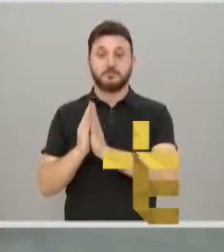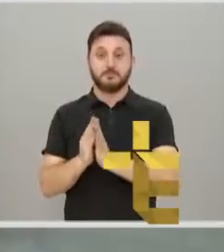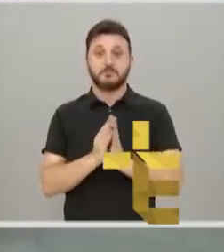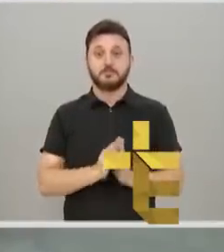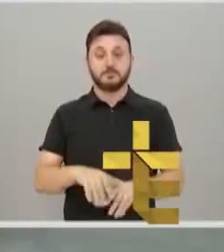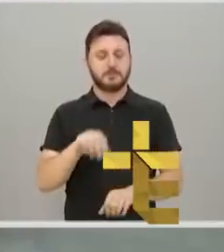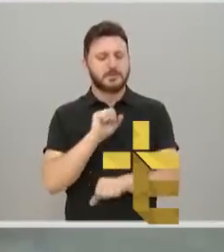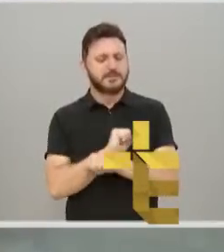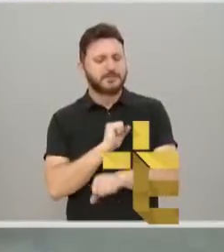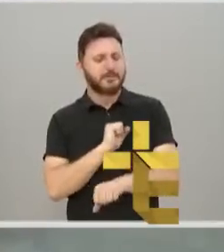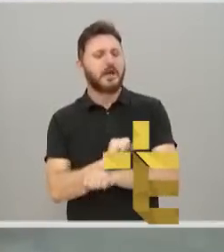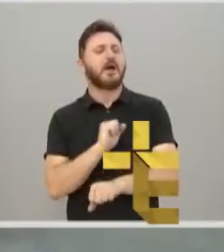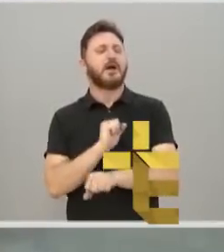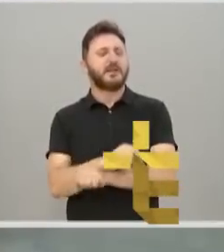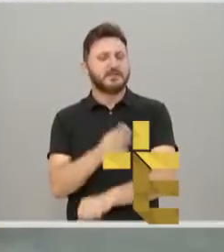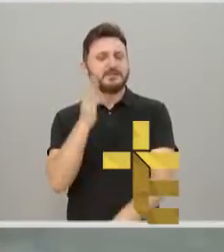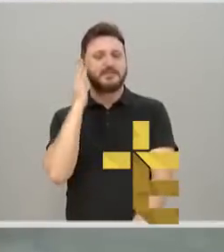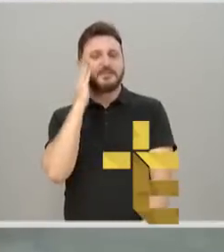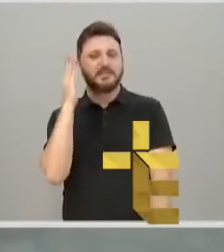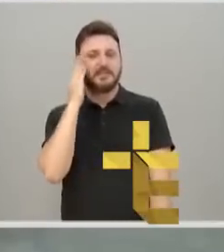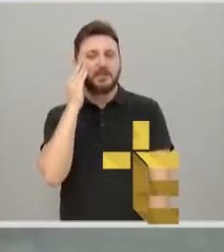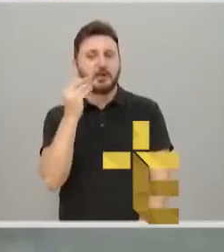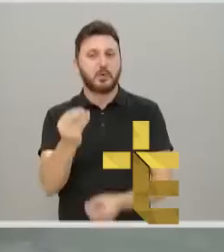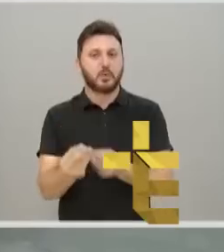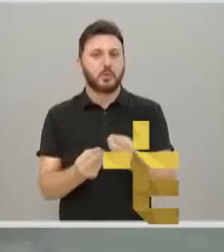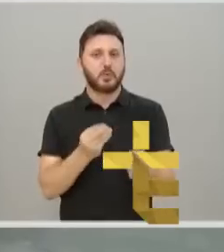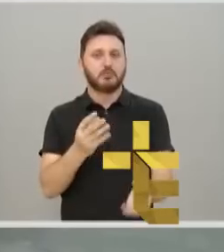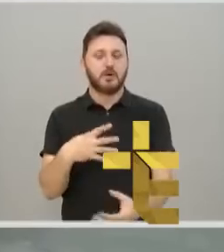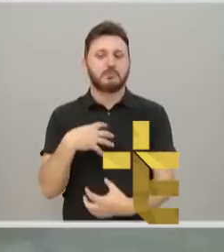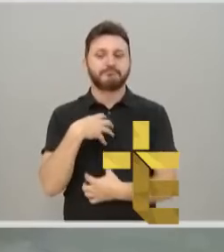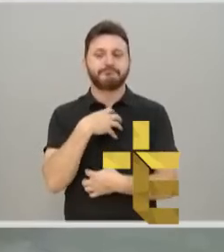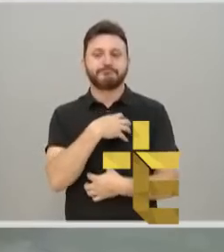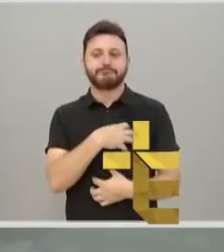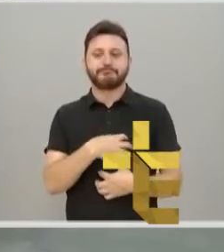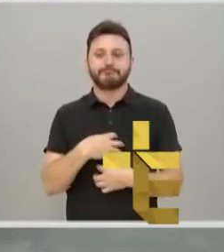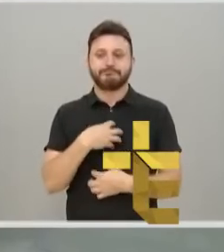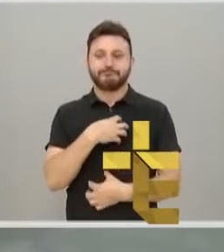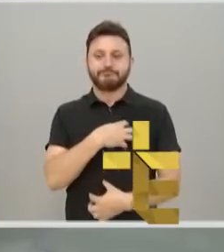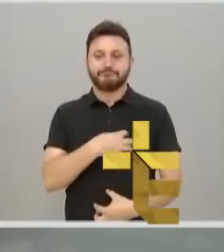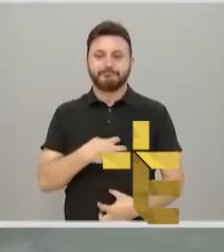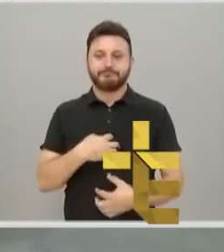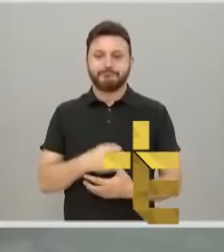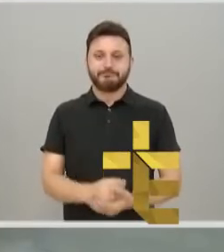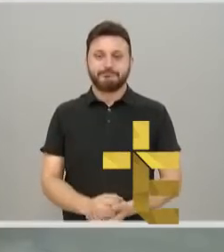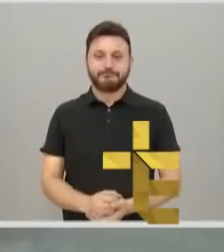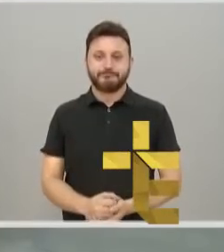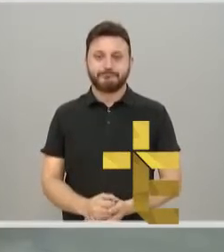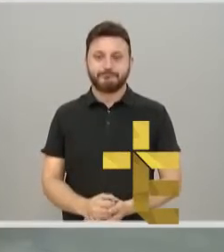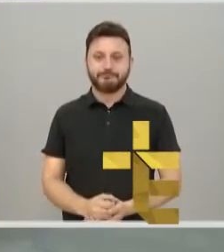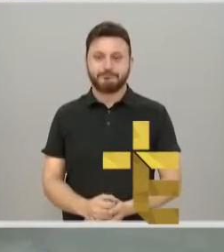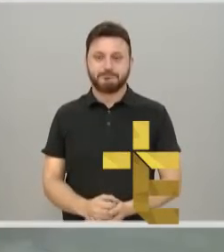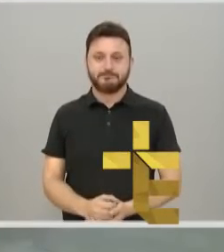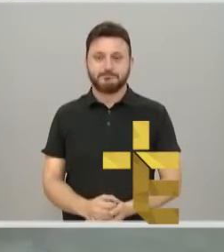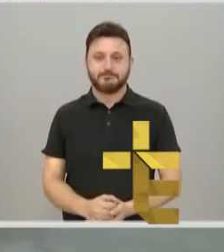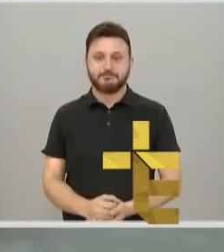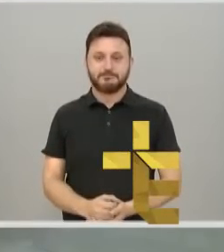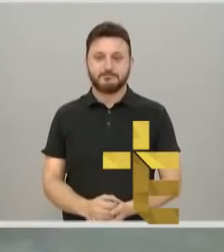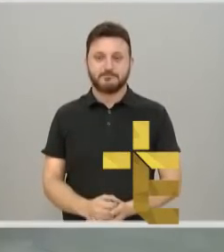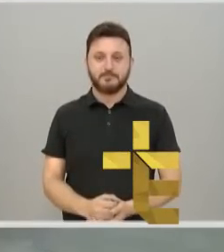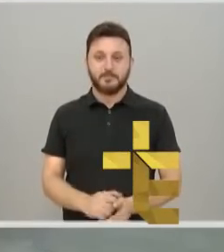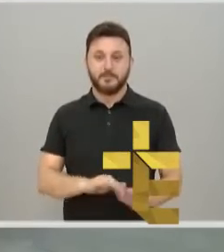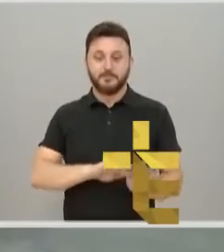saber esperar em meio à aflição. Deus,